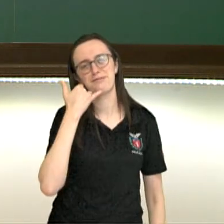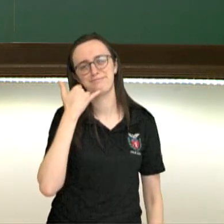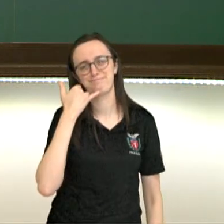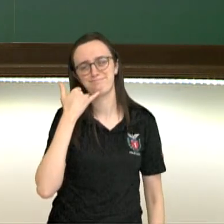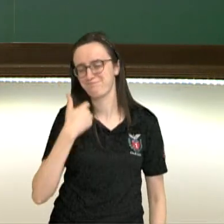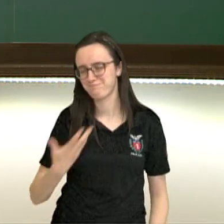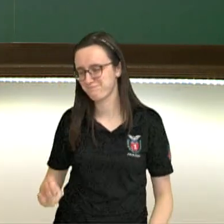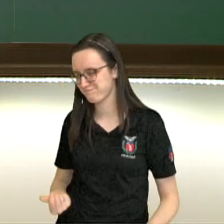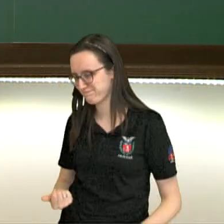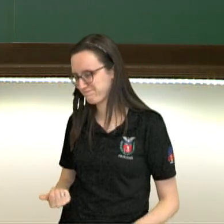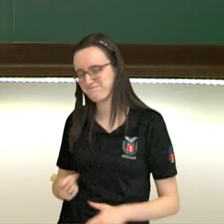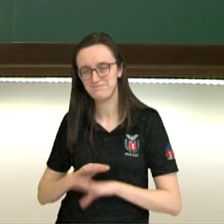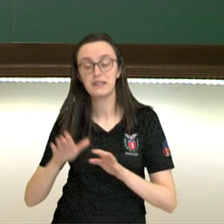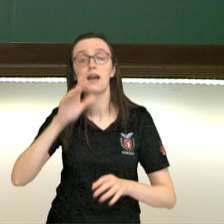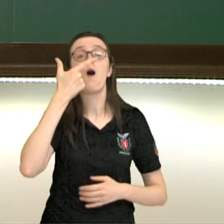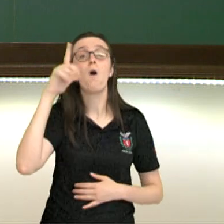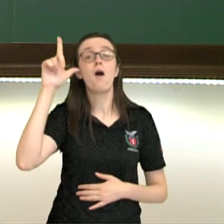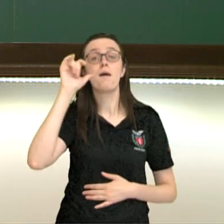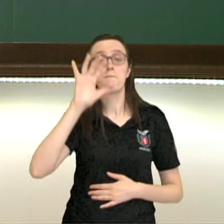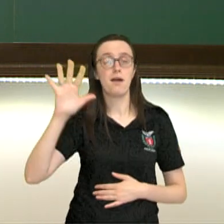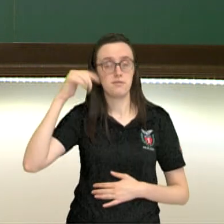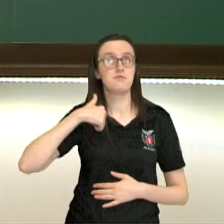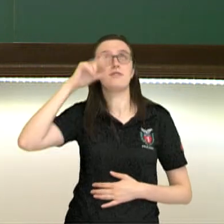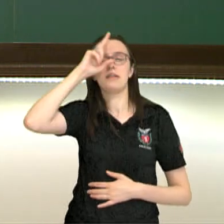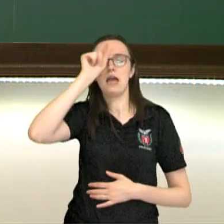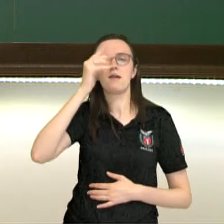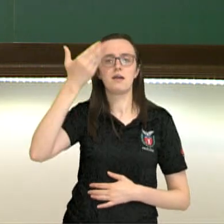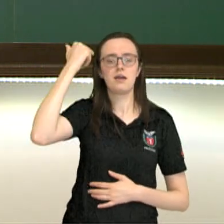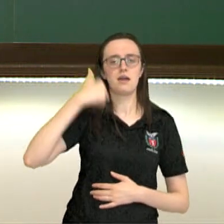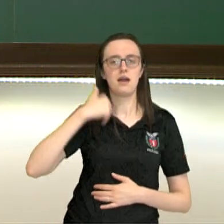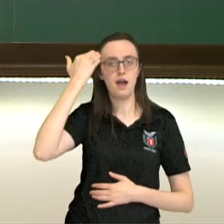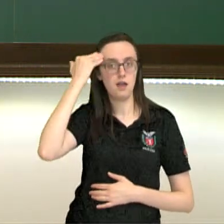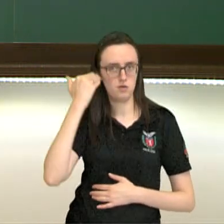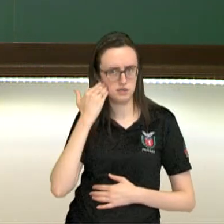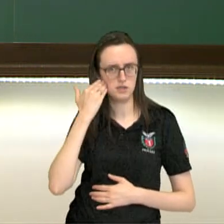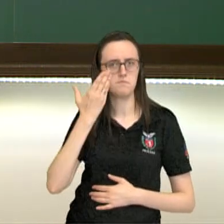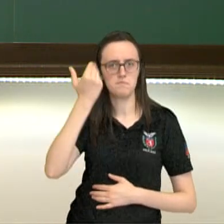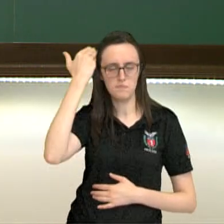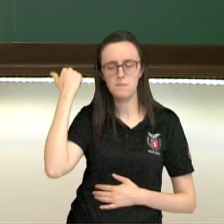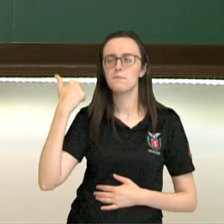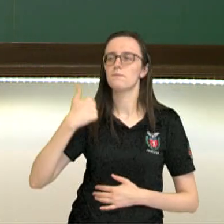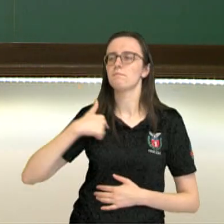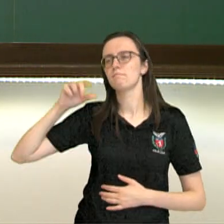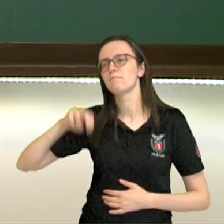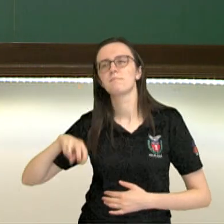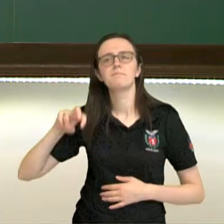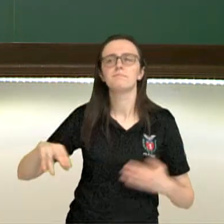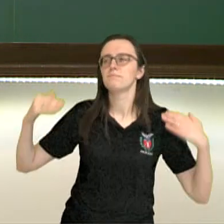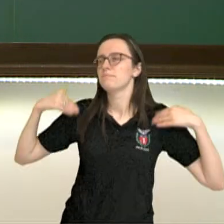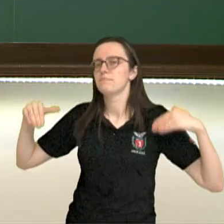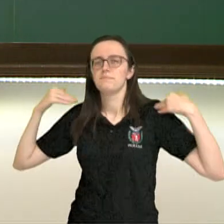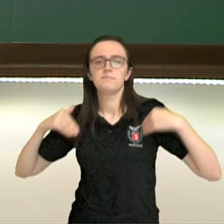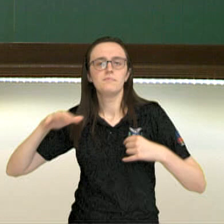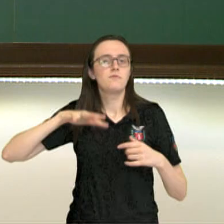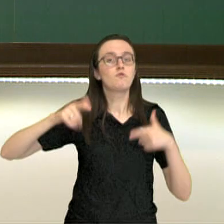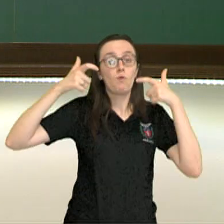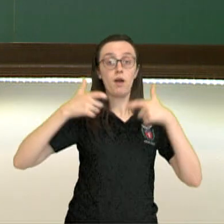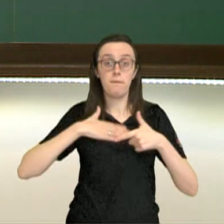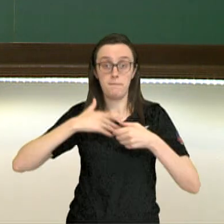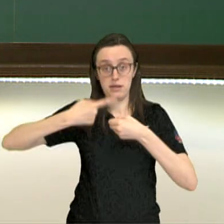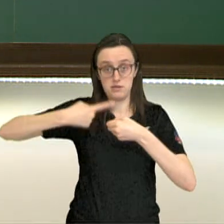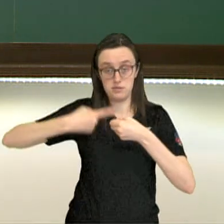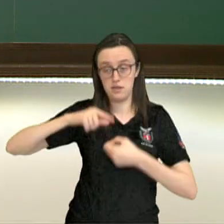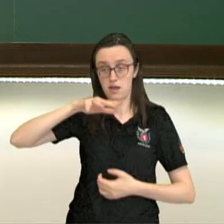mão. Uma outra imagem que eu tenho à cabeça é quando eu era adolescente e passeava por um local na minha cidade